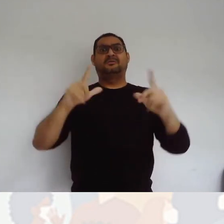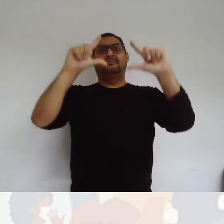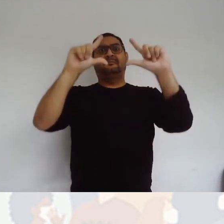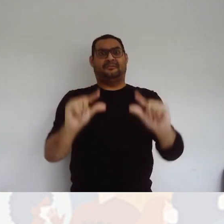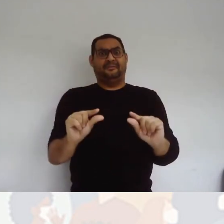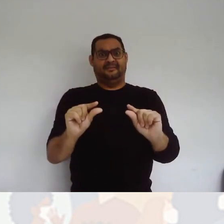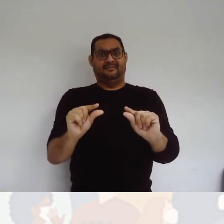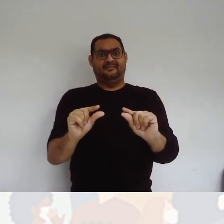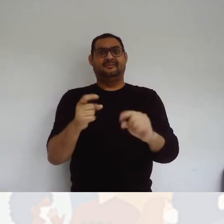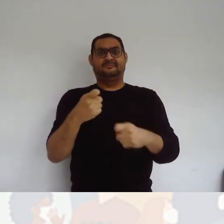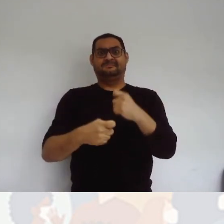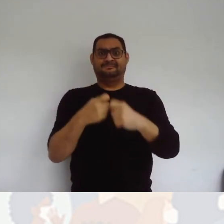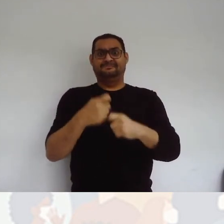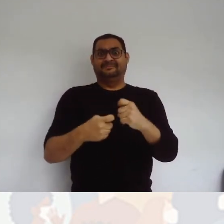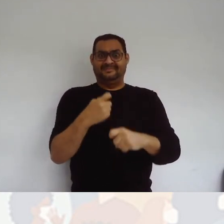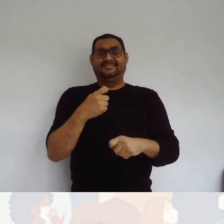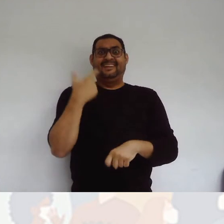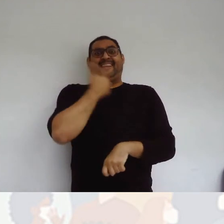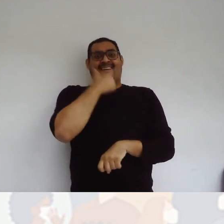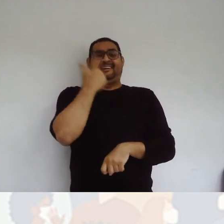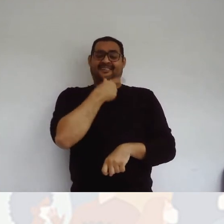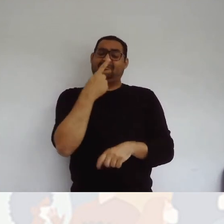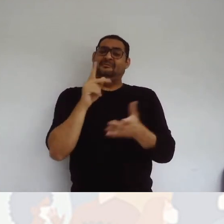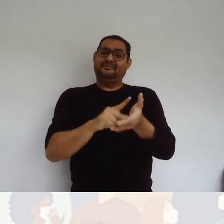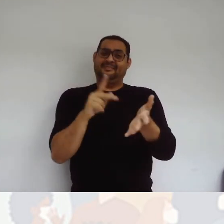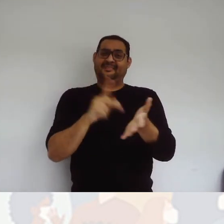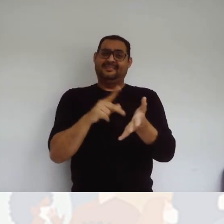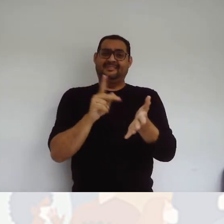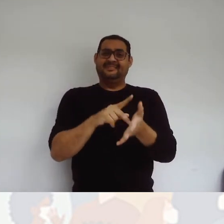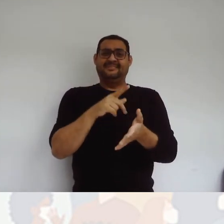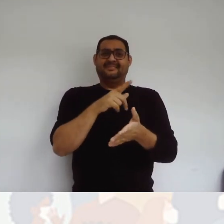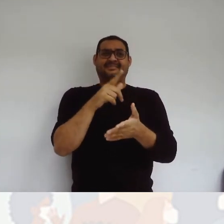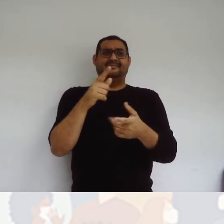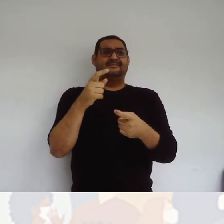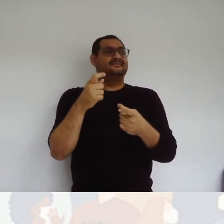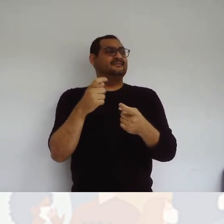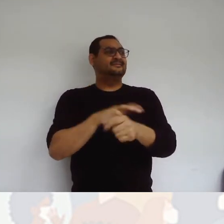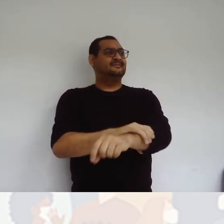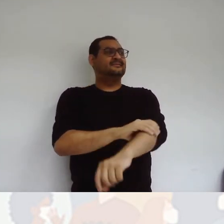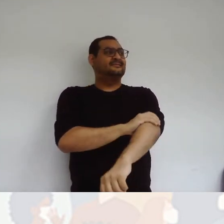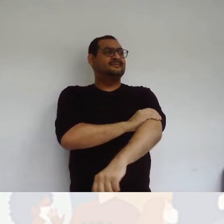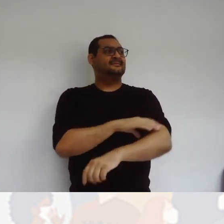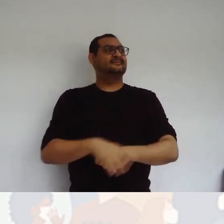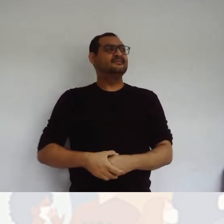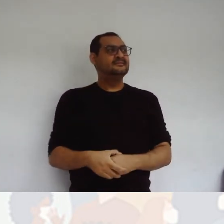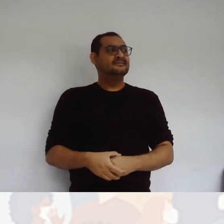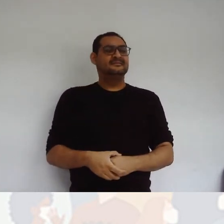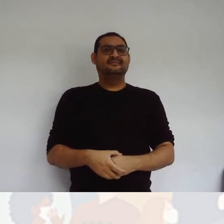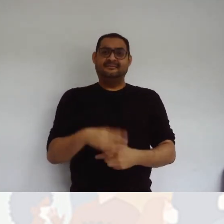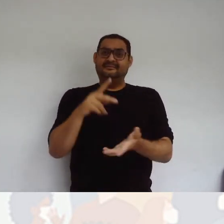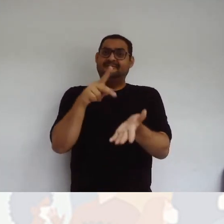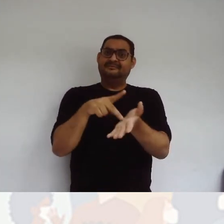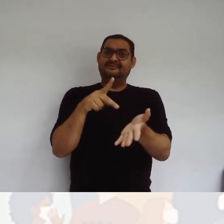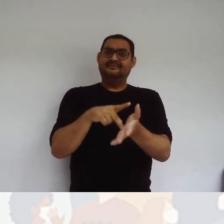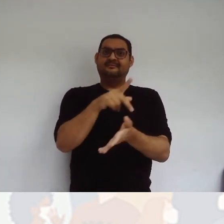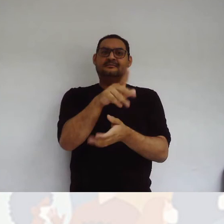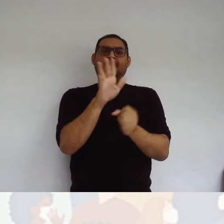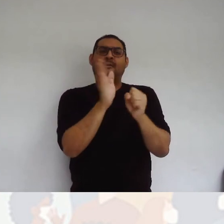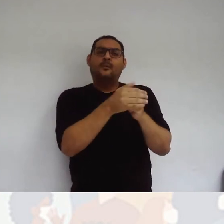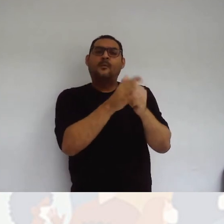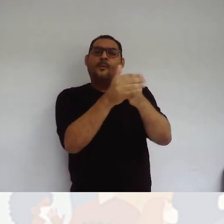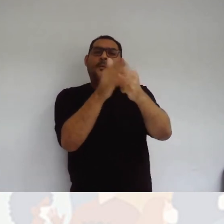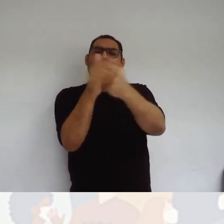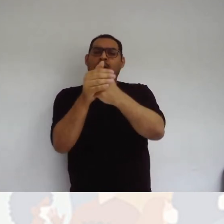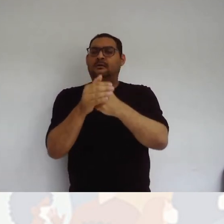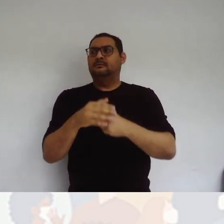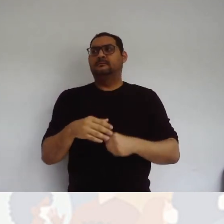Assim, né, presencialmente. nas surdinas.